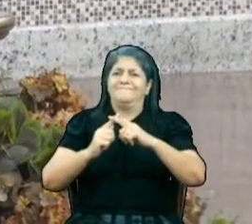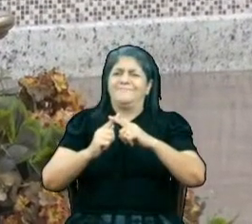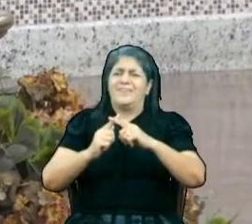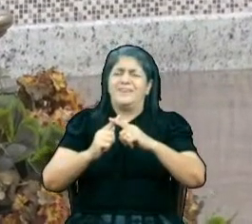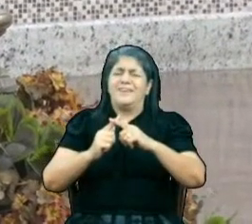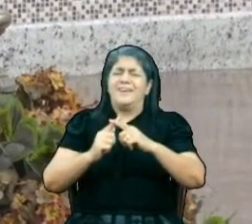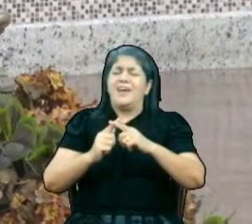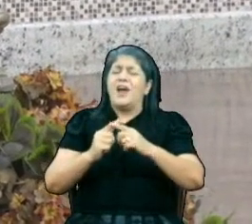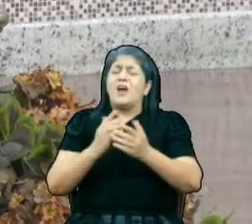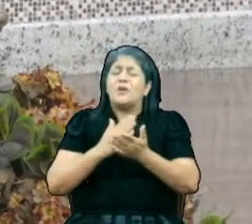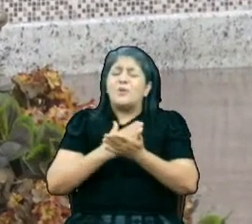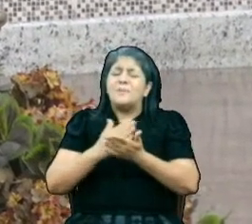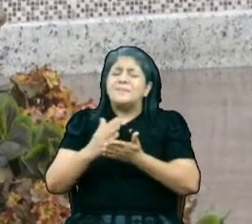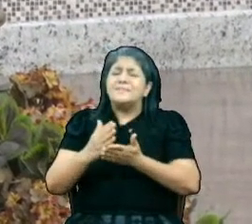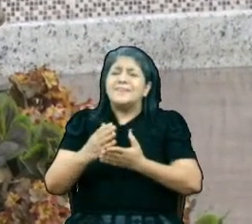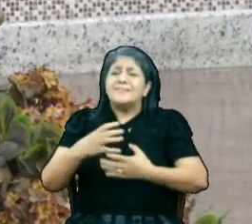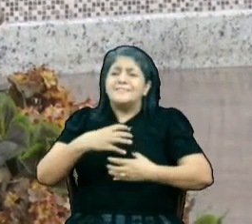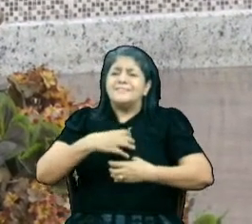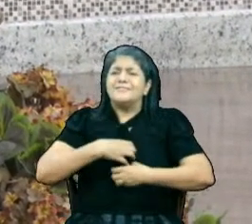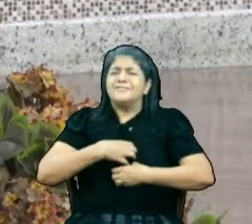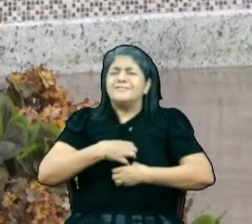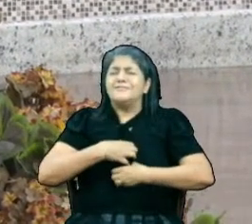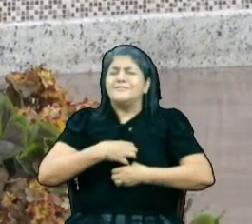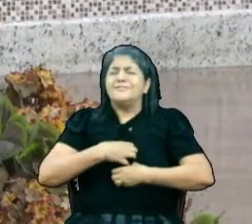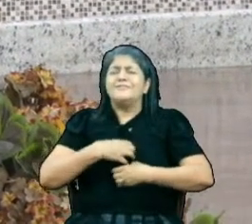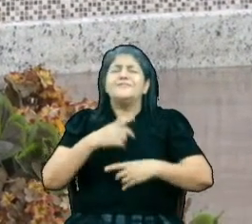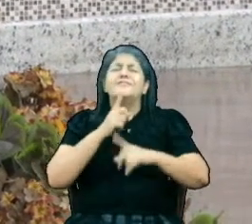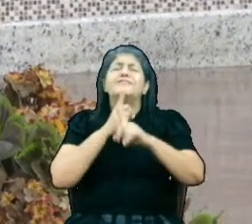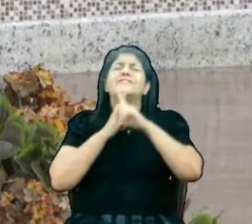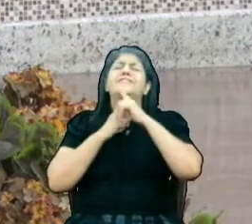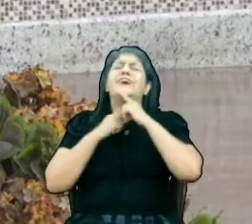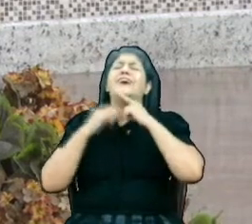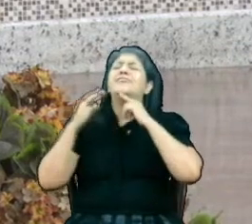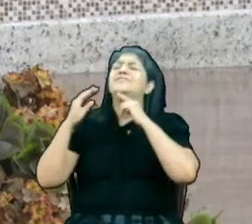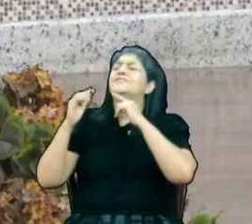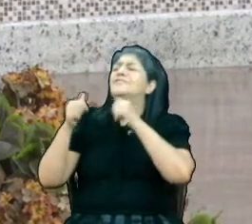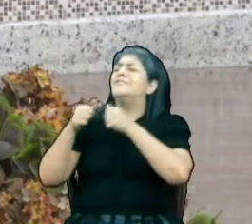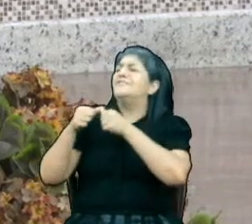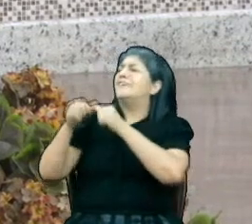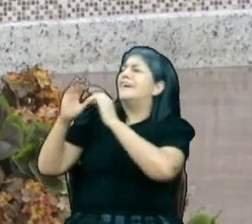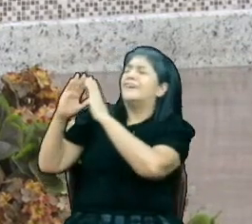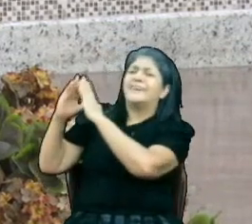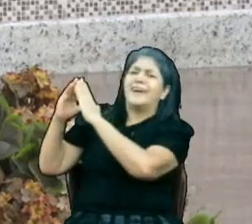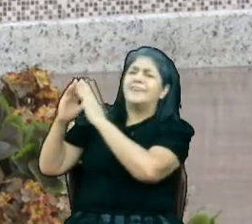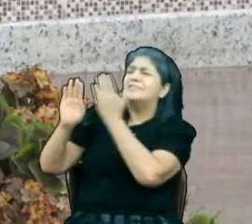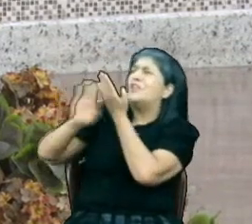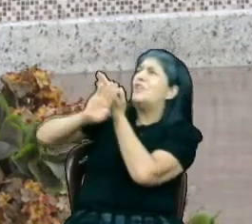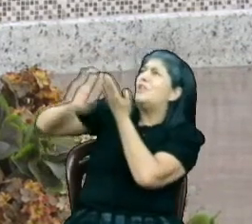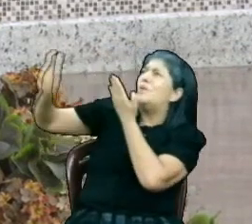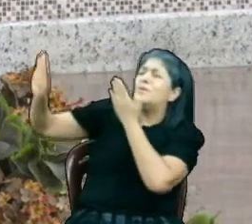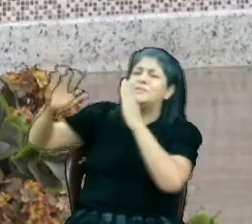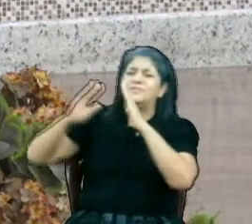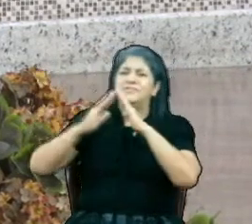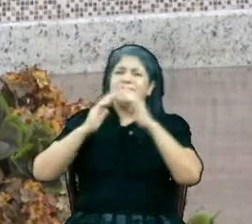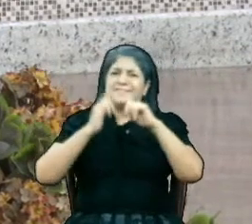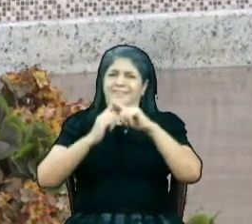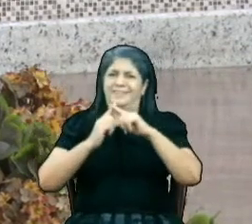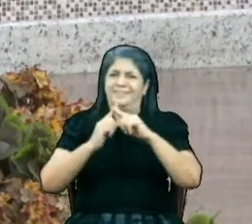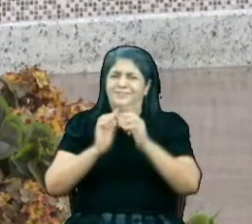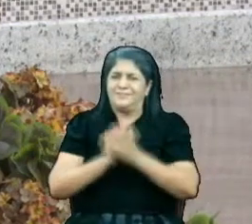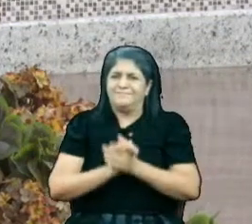ali pregaram com graça e com autoridade Hoje existe bar dentro do tempo um bar